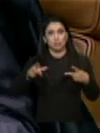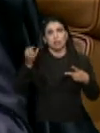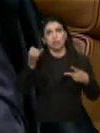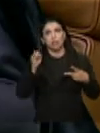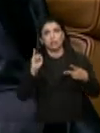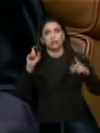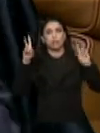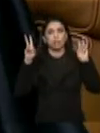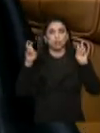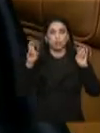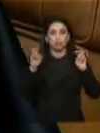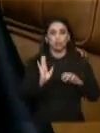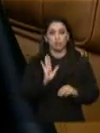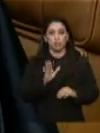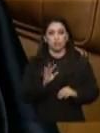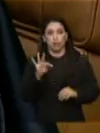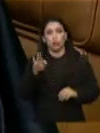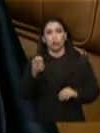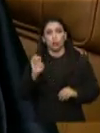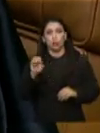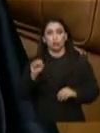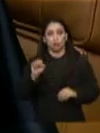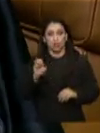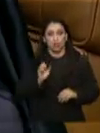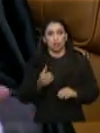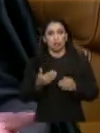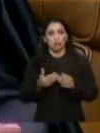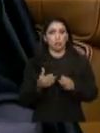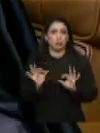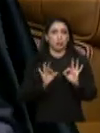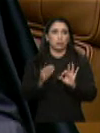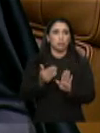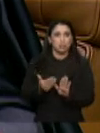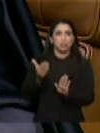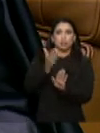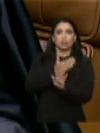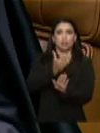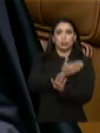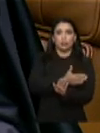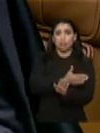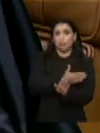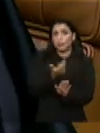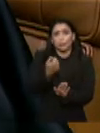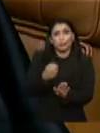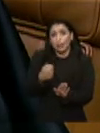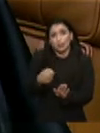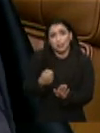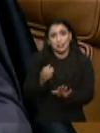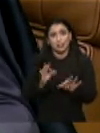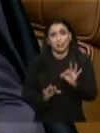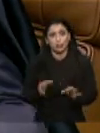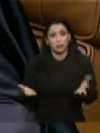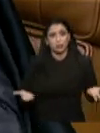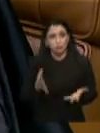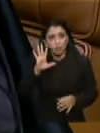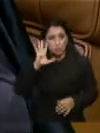já com teses formuladas anteriormente, nós não precisaríamos estar aqui a julgar. Estaríamos decidindo